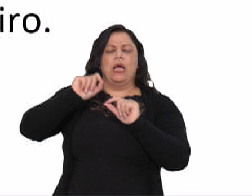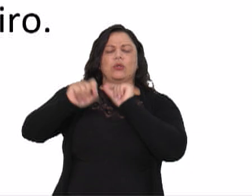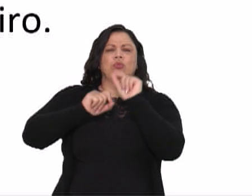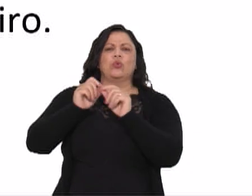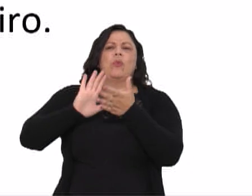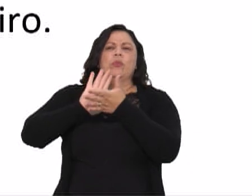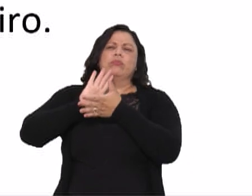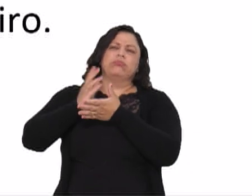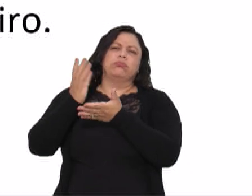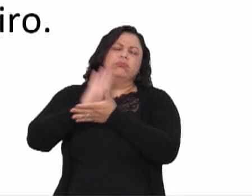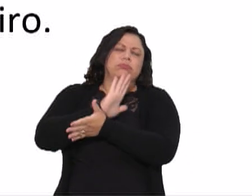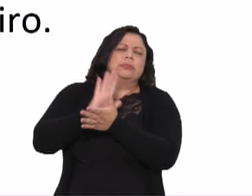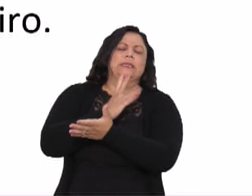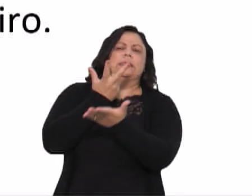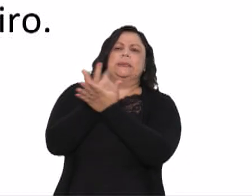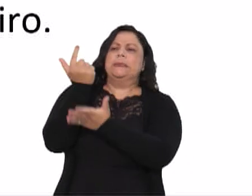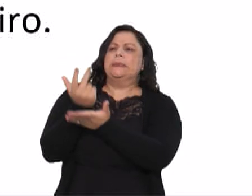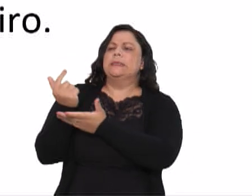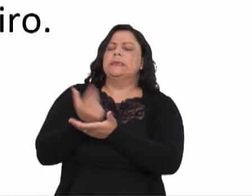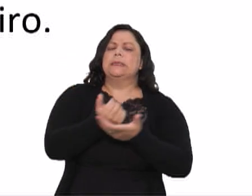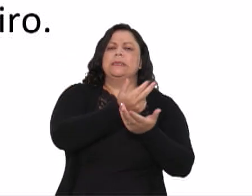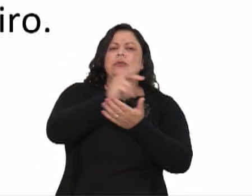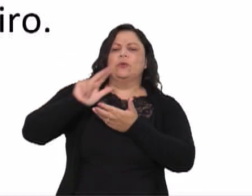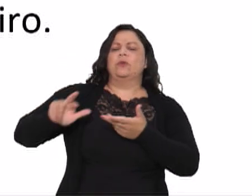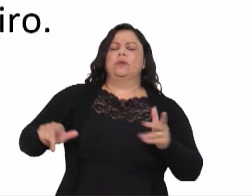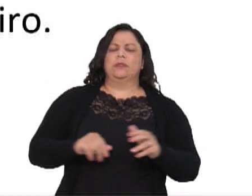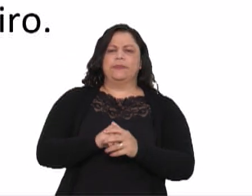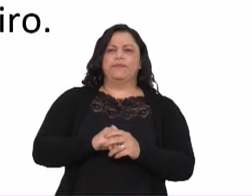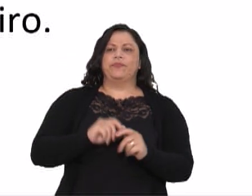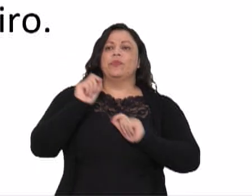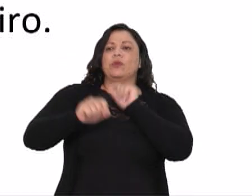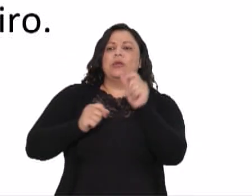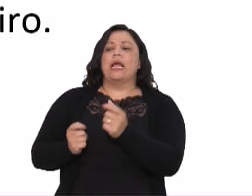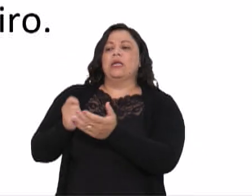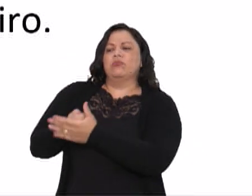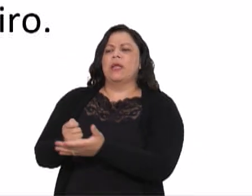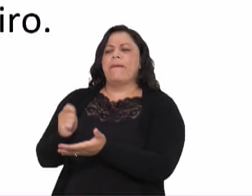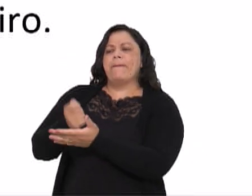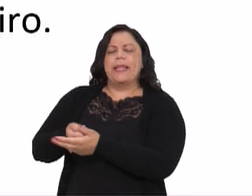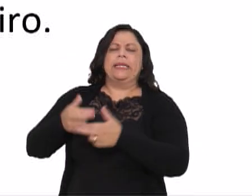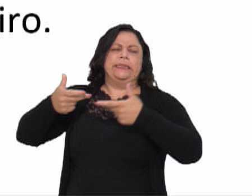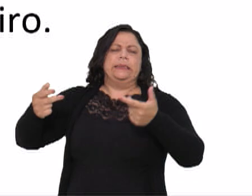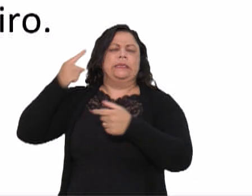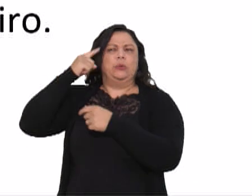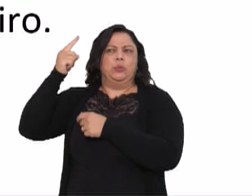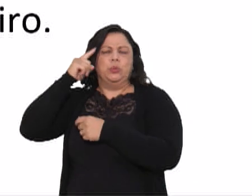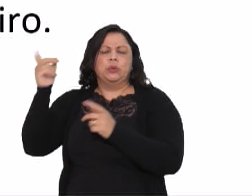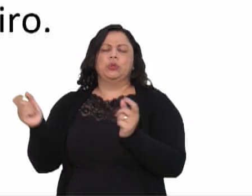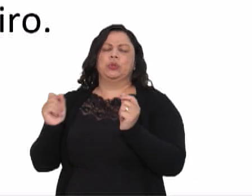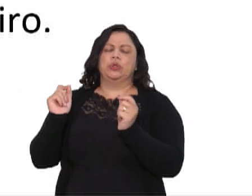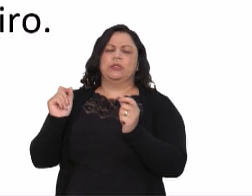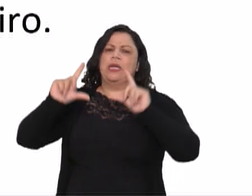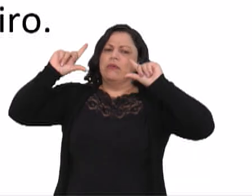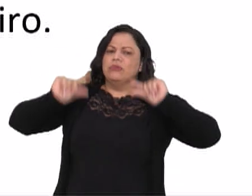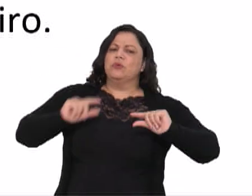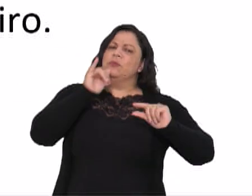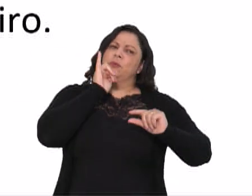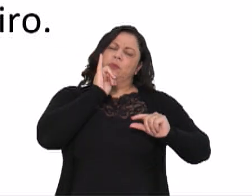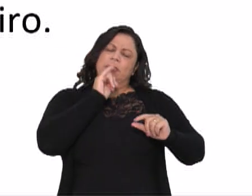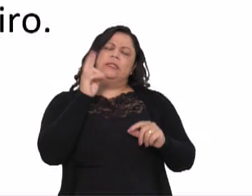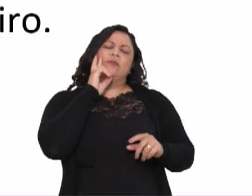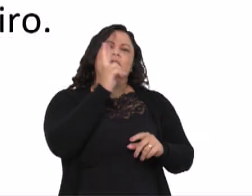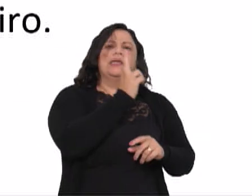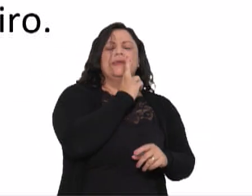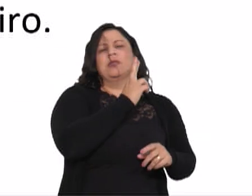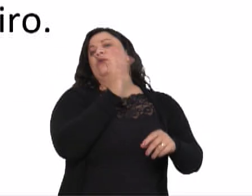para ficar. As compras físicas diminuíram, bem como o gasto com restaurantes e cinema. Mas isso não quer dizer